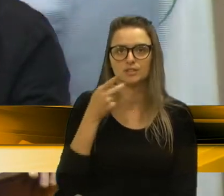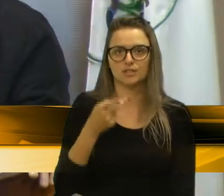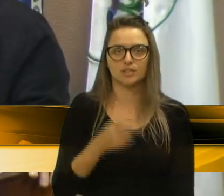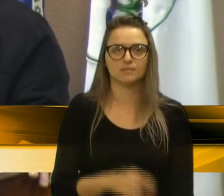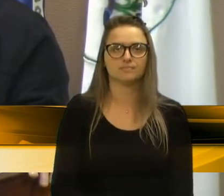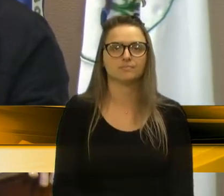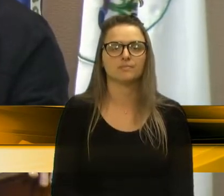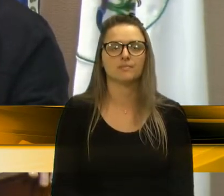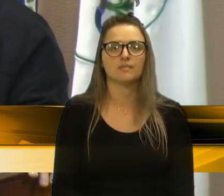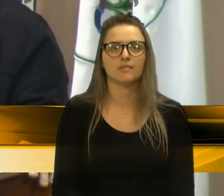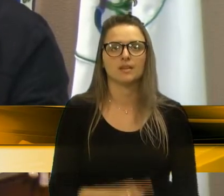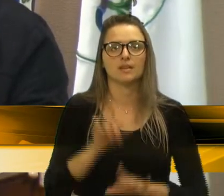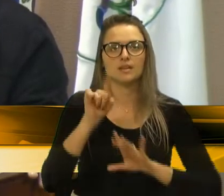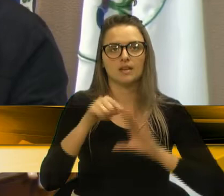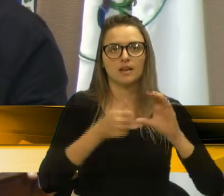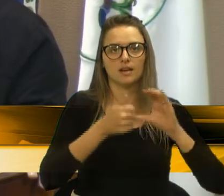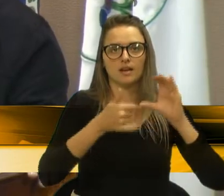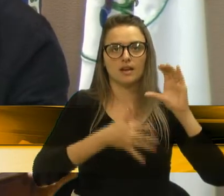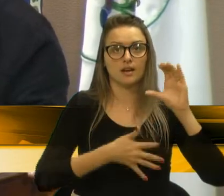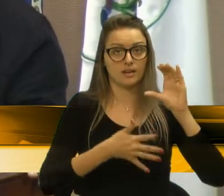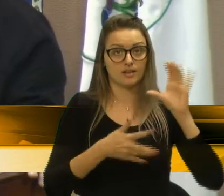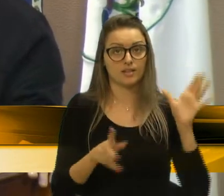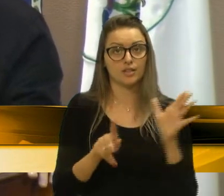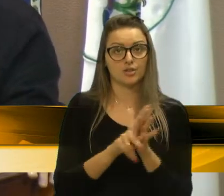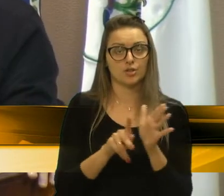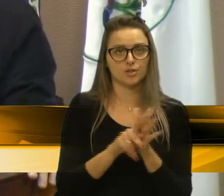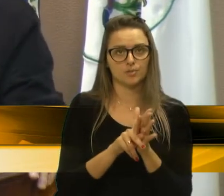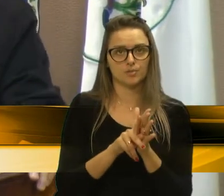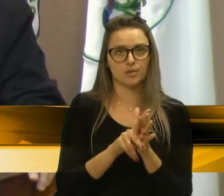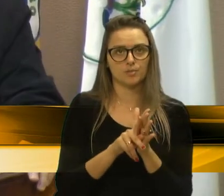que estão caracterizadas aqui,